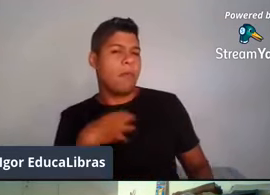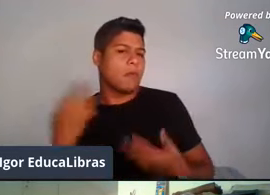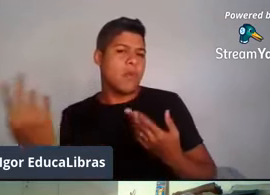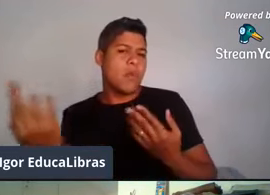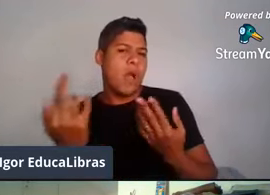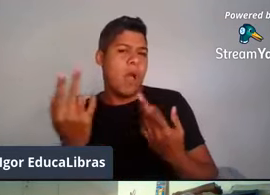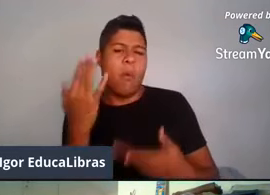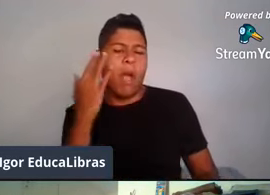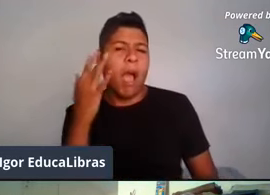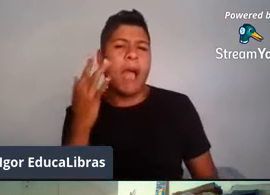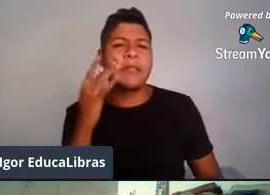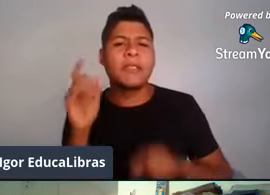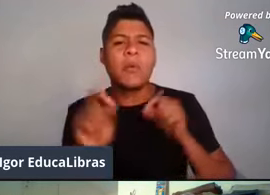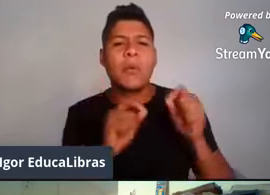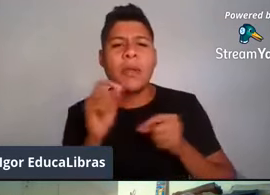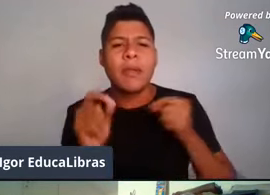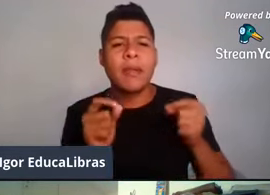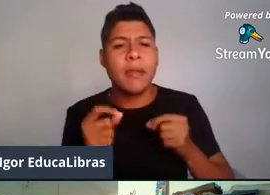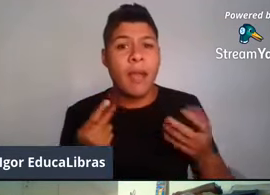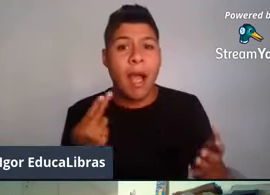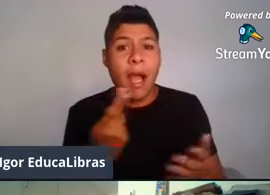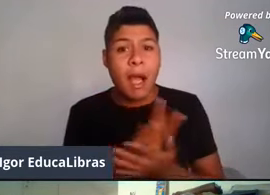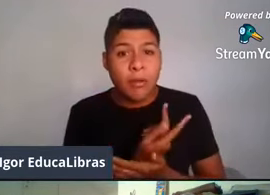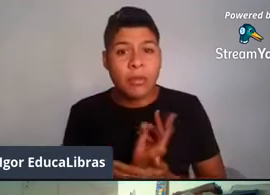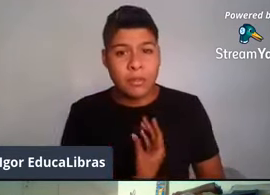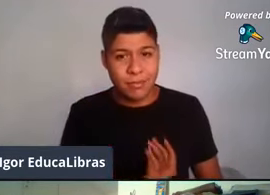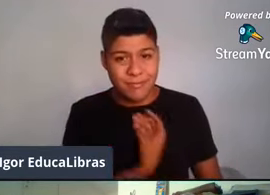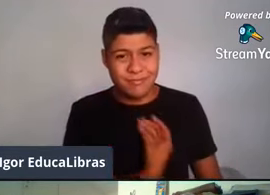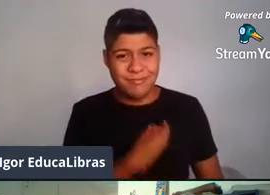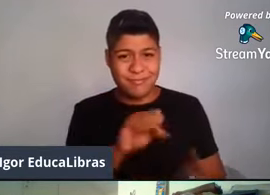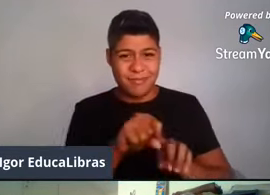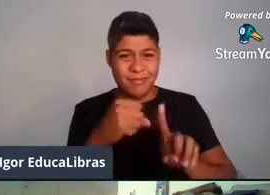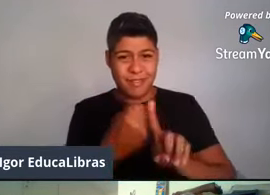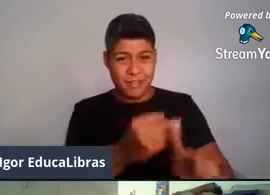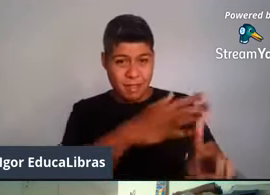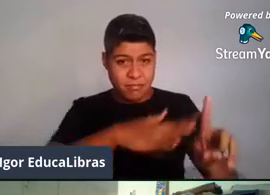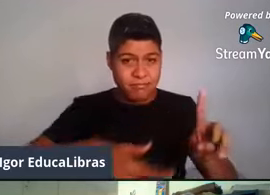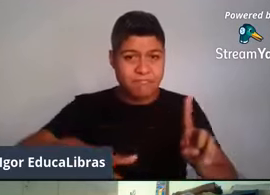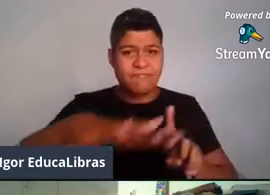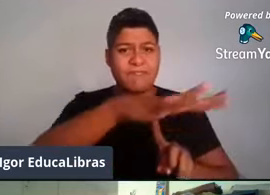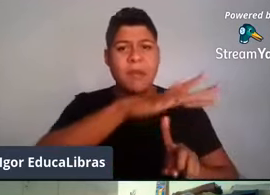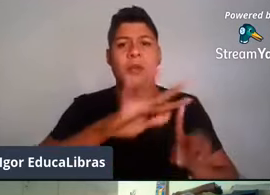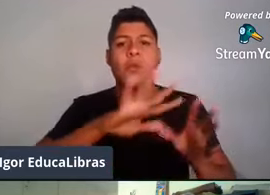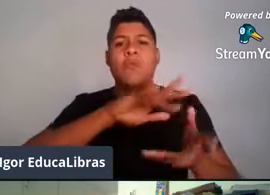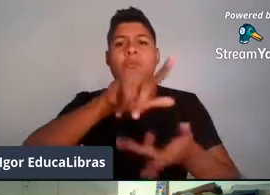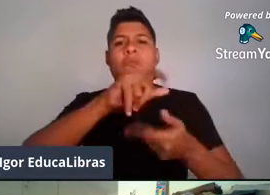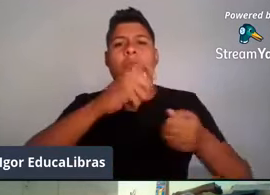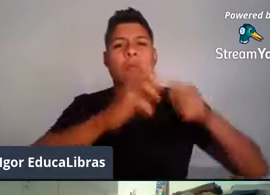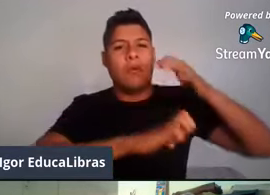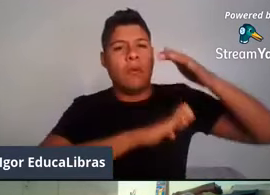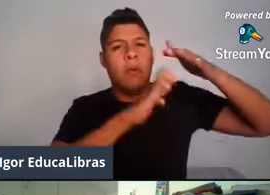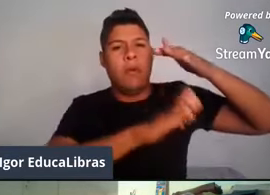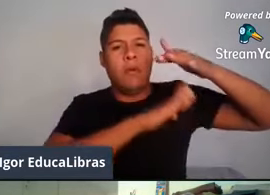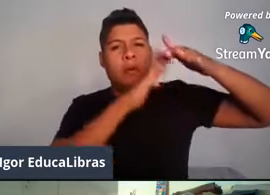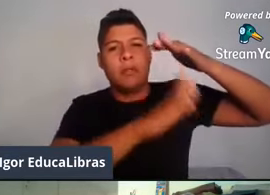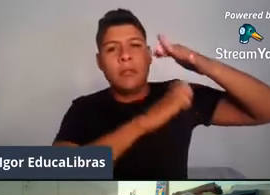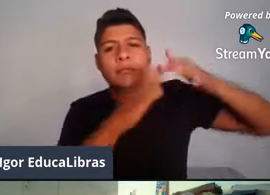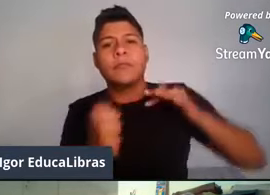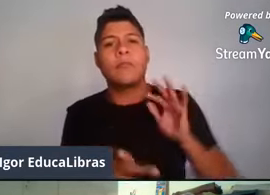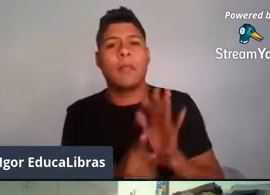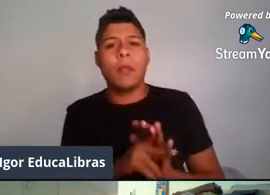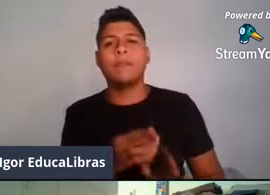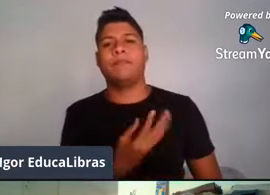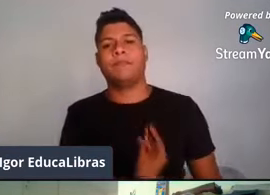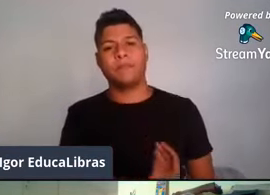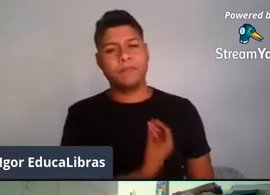eu acho que o que ainda não aconteceu na nossa sociedade, no mundo empresarial, né, em algumas empresas isso ainda